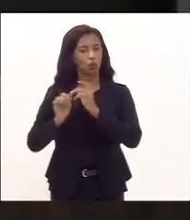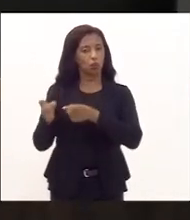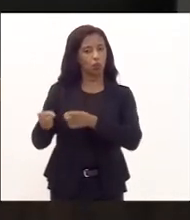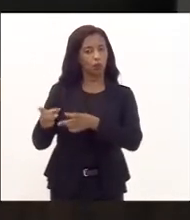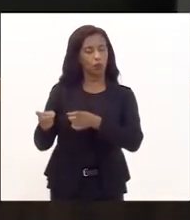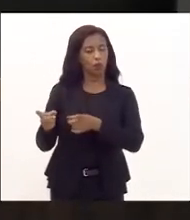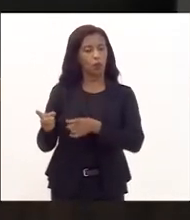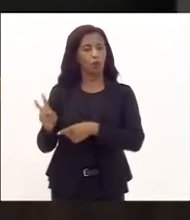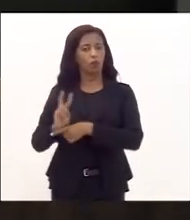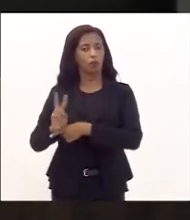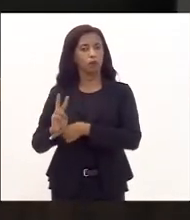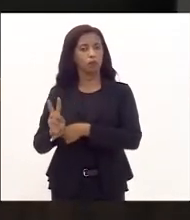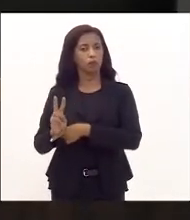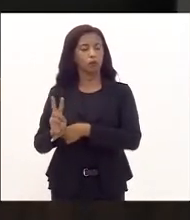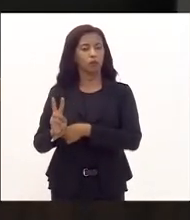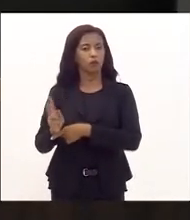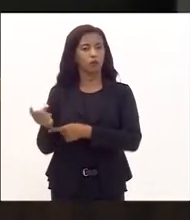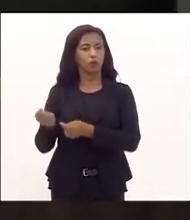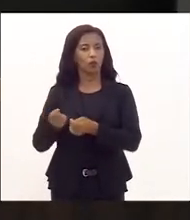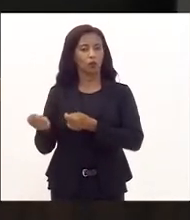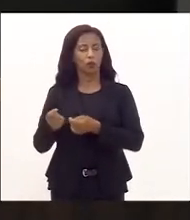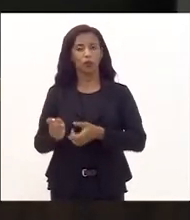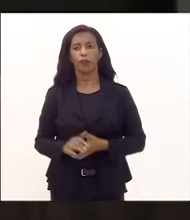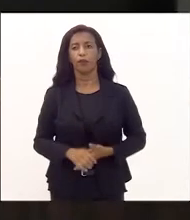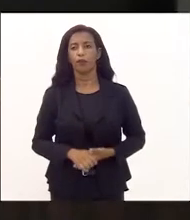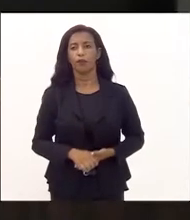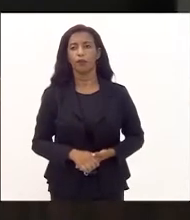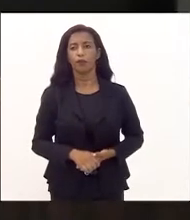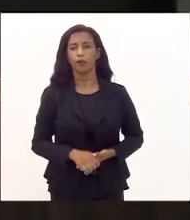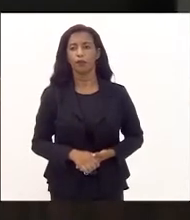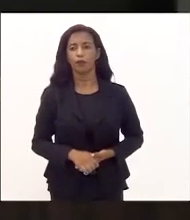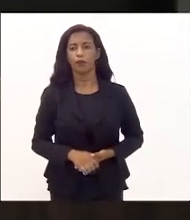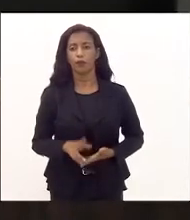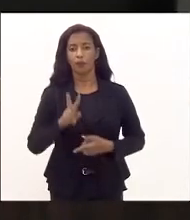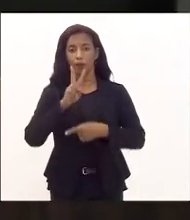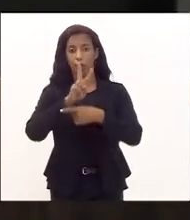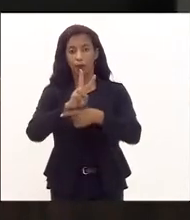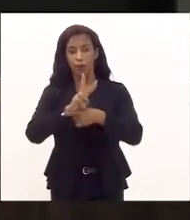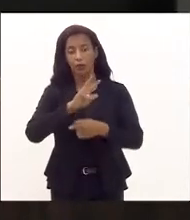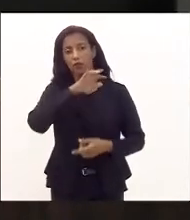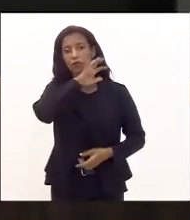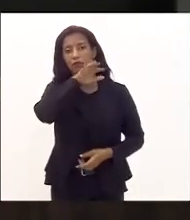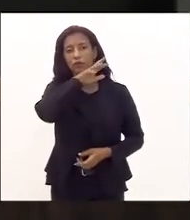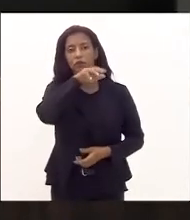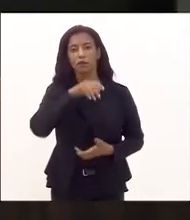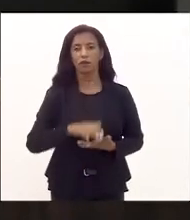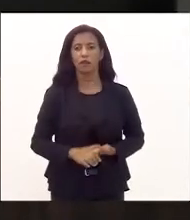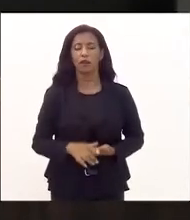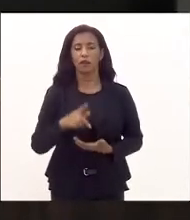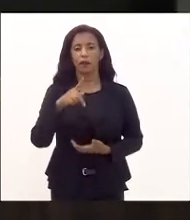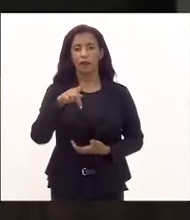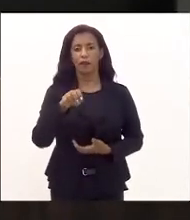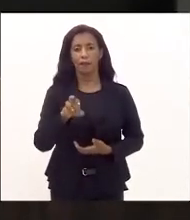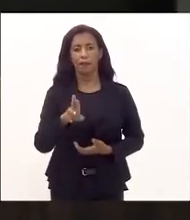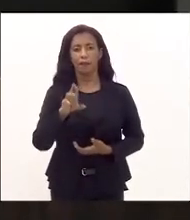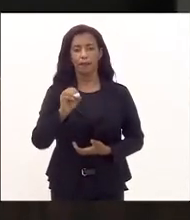de Orçamento, Finanças, Fiscalização Financeira e Controle. Pela Defesa de Proteção dos Animais, deputado Pedro